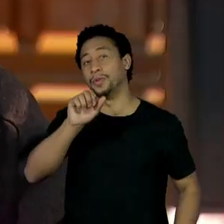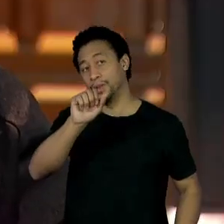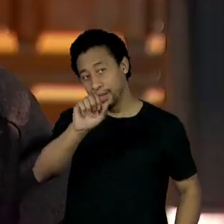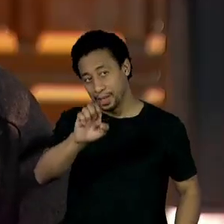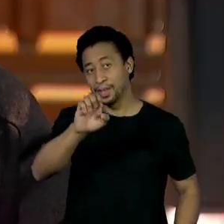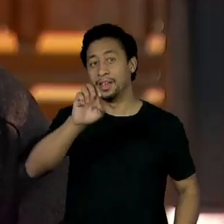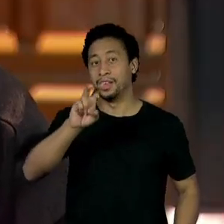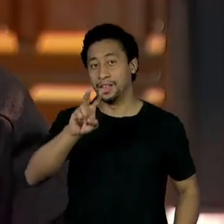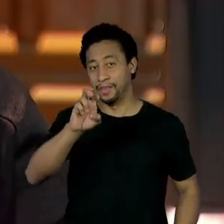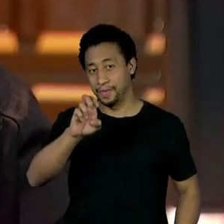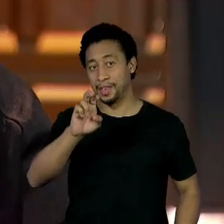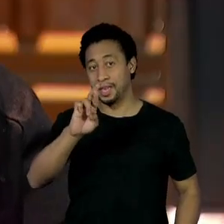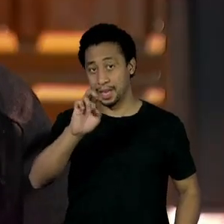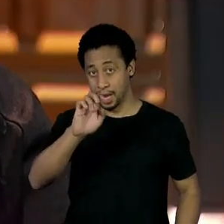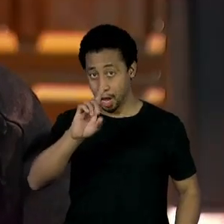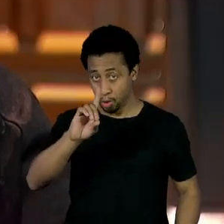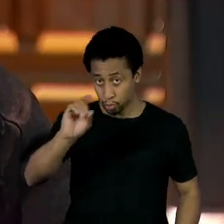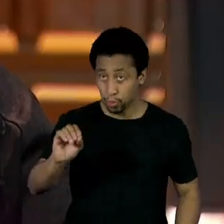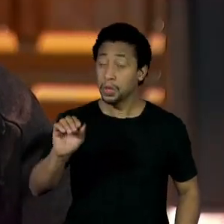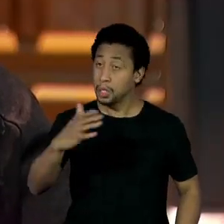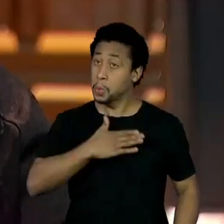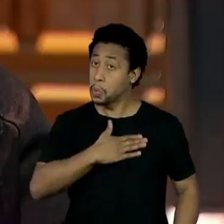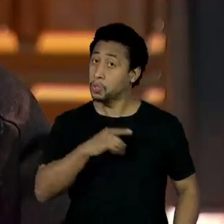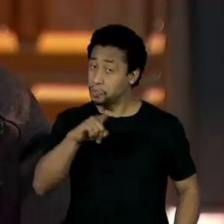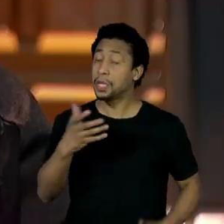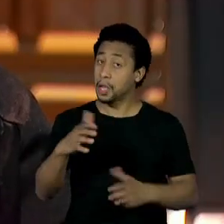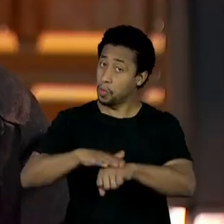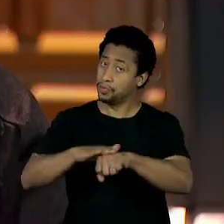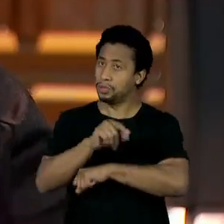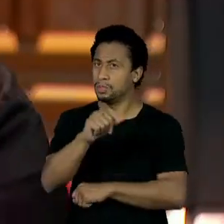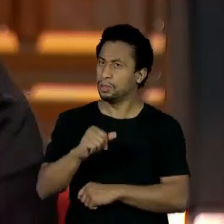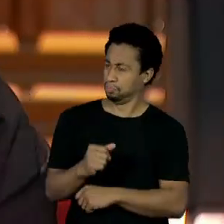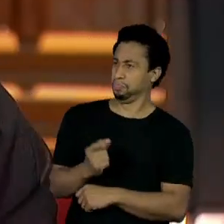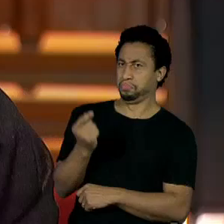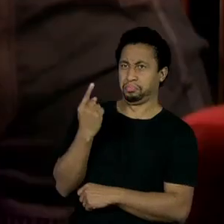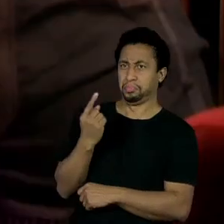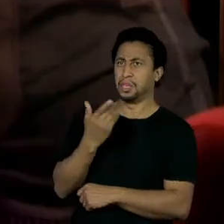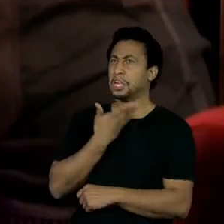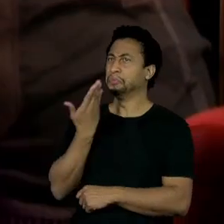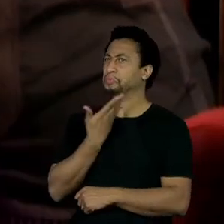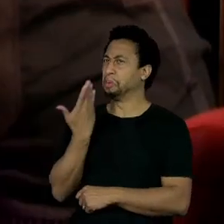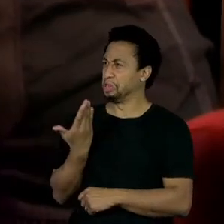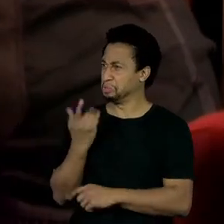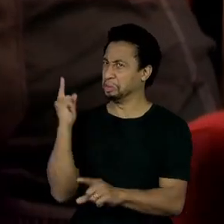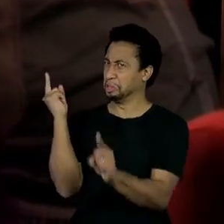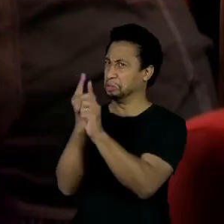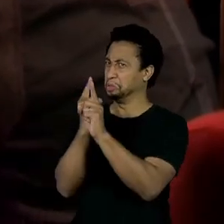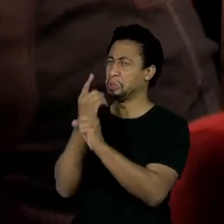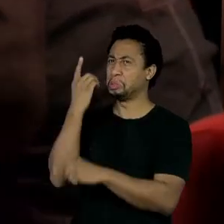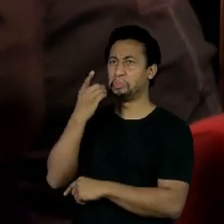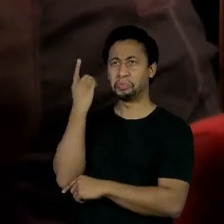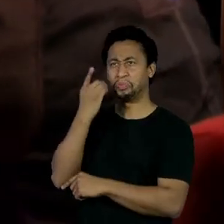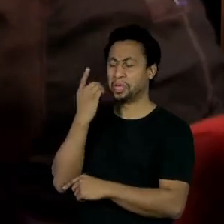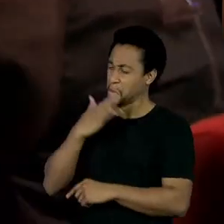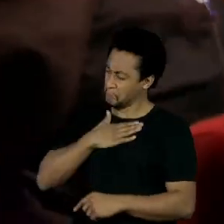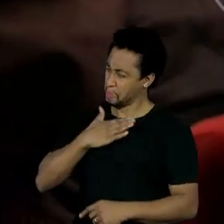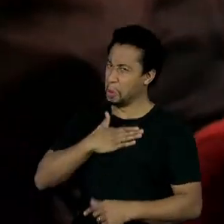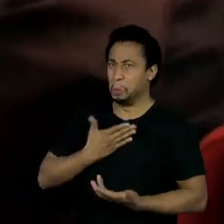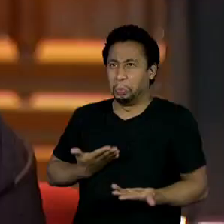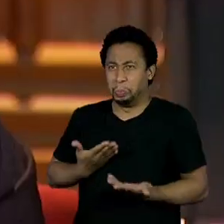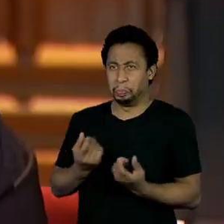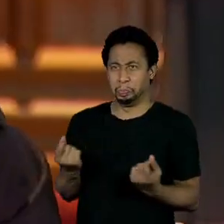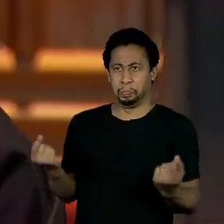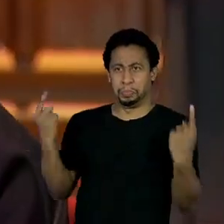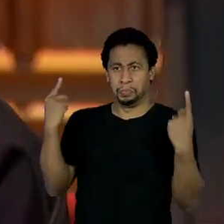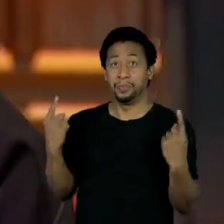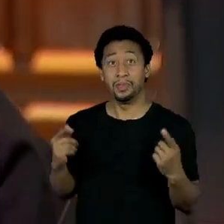gosta muito de você, ele queria conversar com você. Eu falei, gente, eu não sabia que era tão fácil achar um deputado para chamar. Eu não. Eu falei,